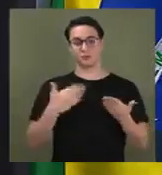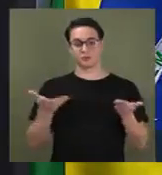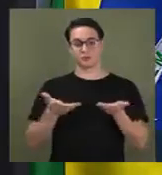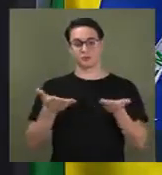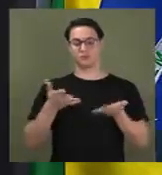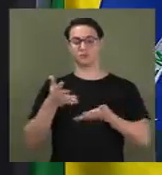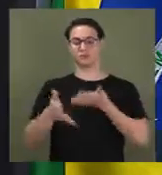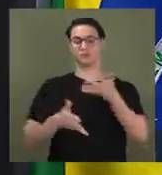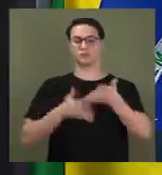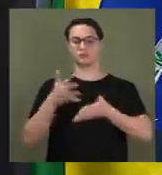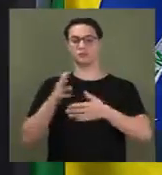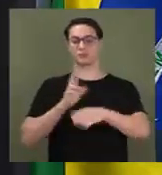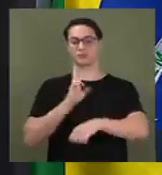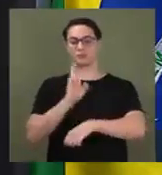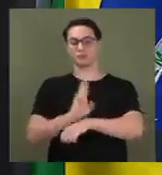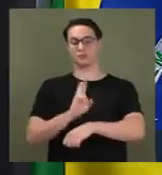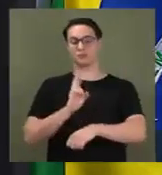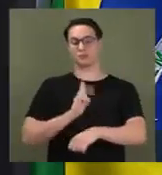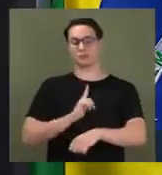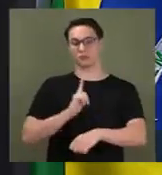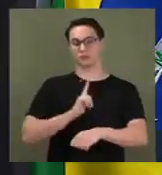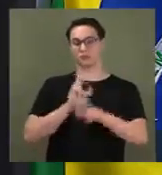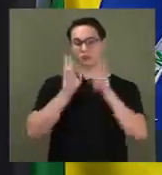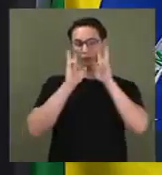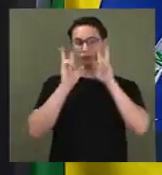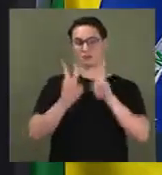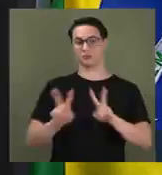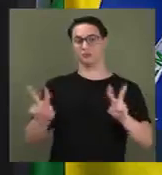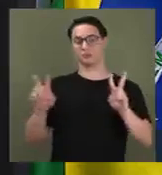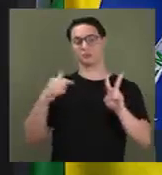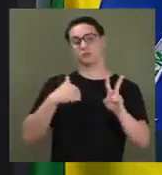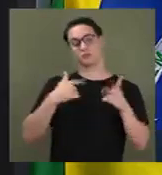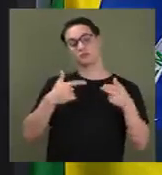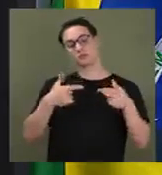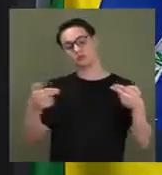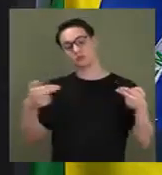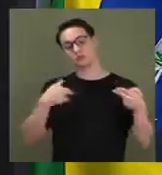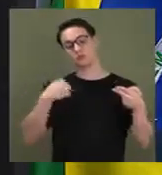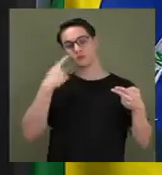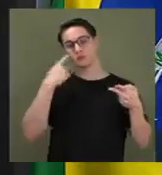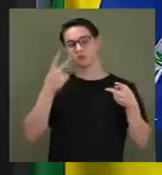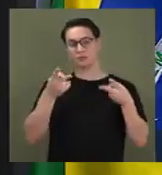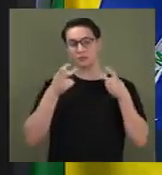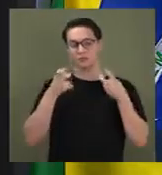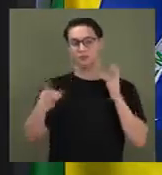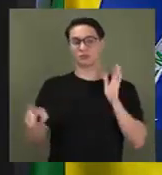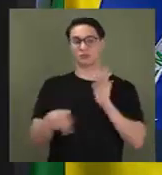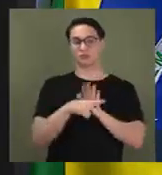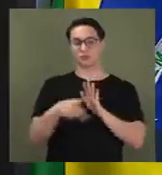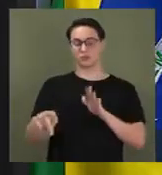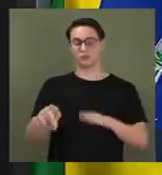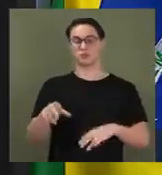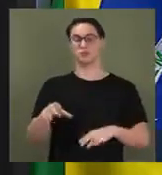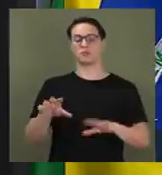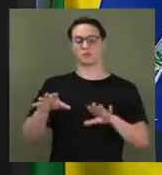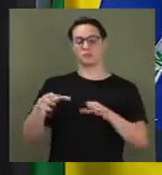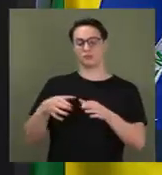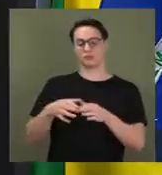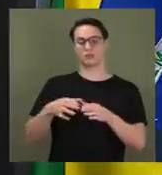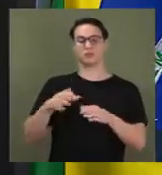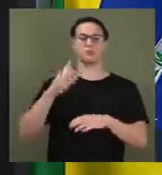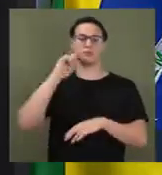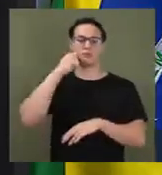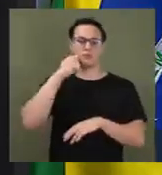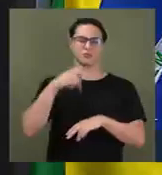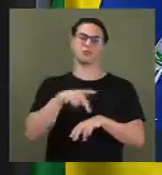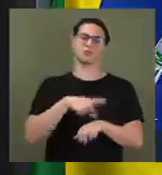que representa a visão do que eu percebi da comunidade negra desse